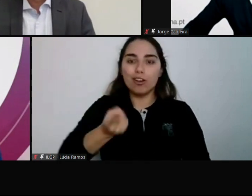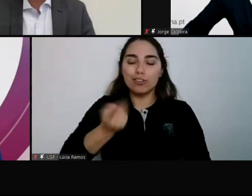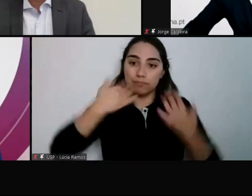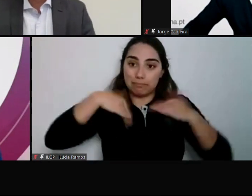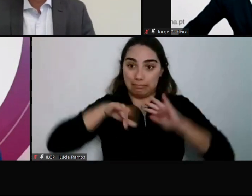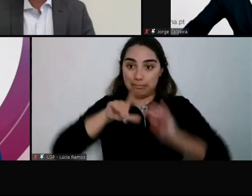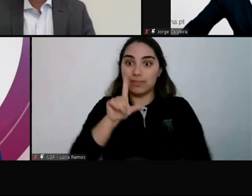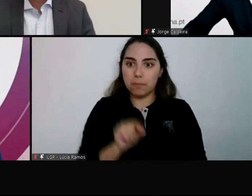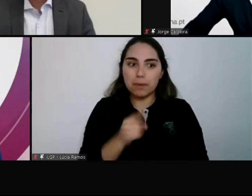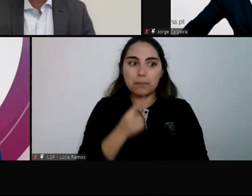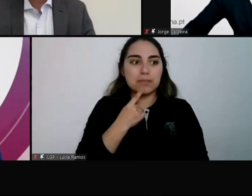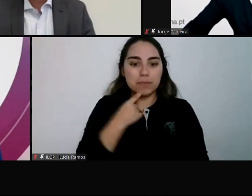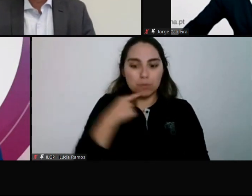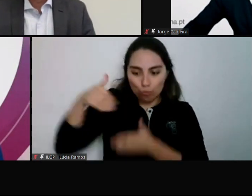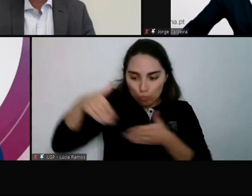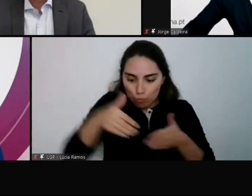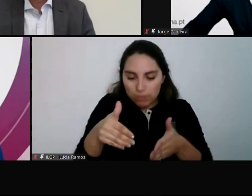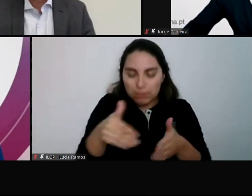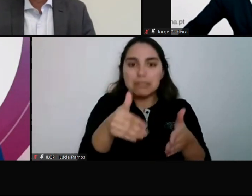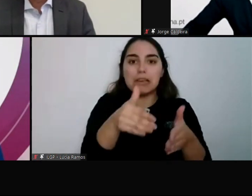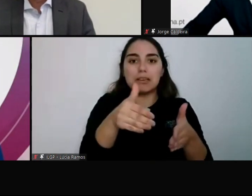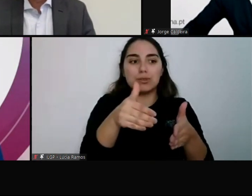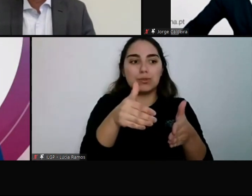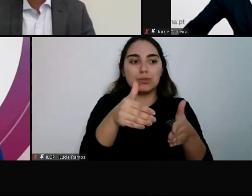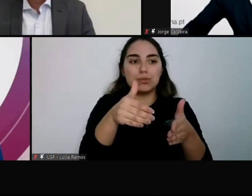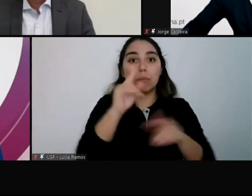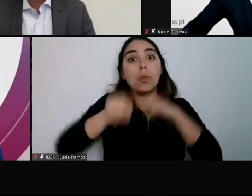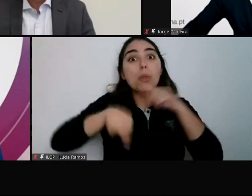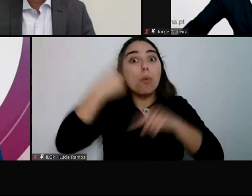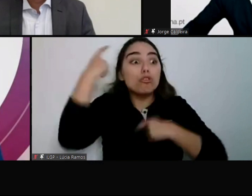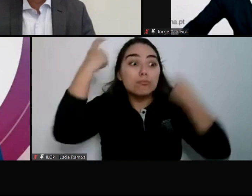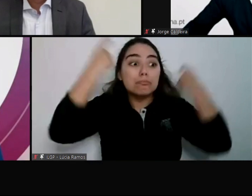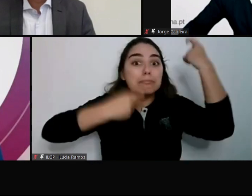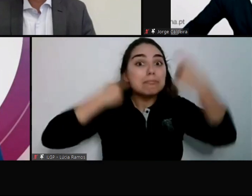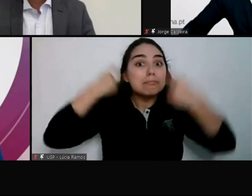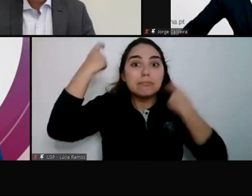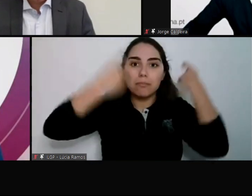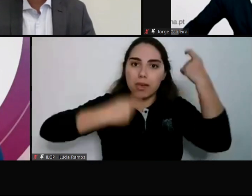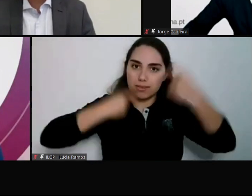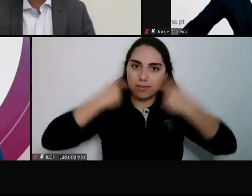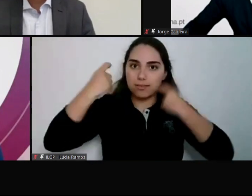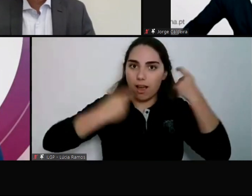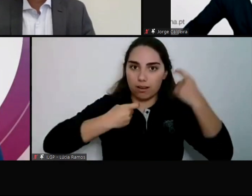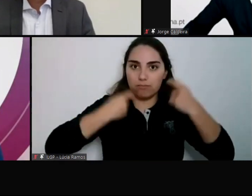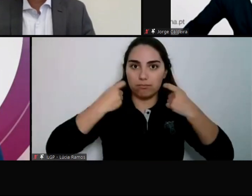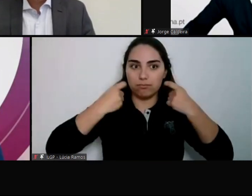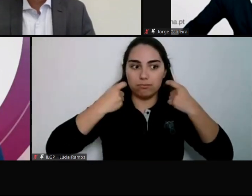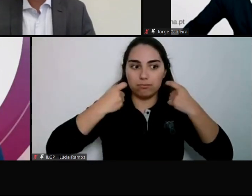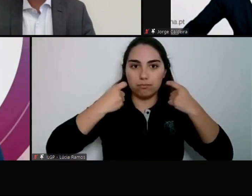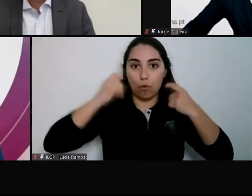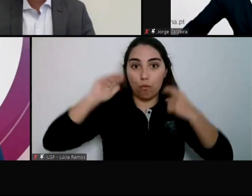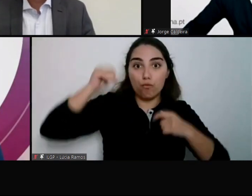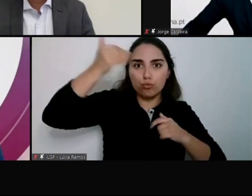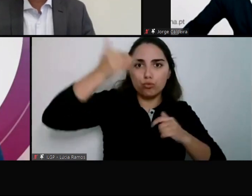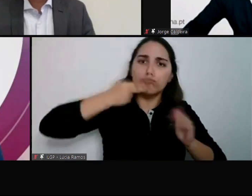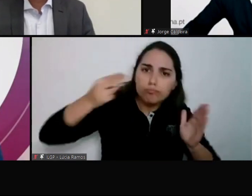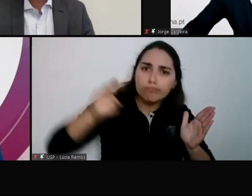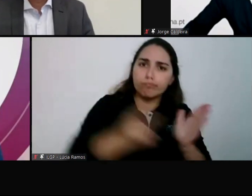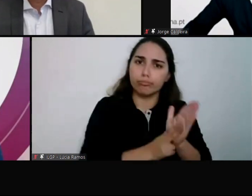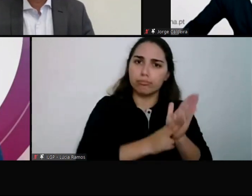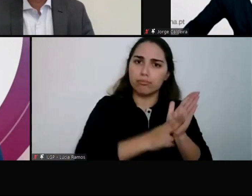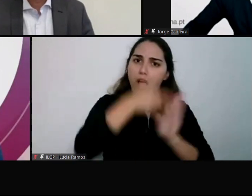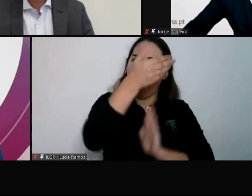todo o processo para garantir que esta reflexão depois se materializa em oferta e em entrega de conhecimento